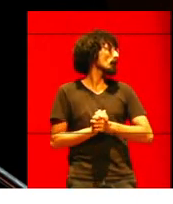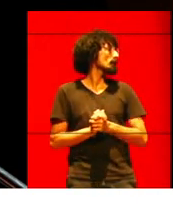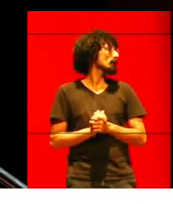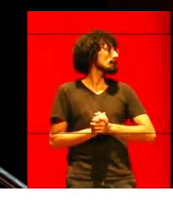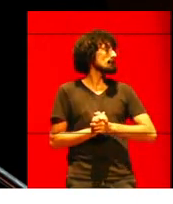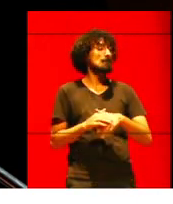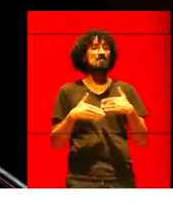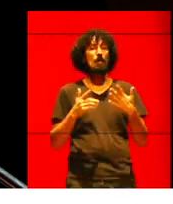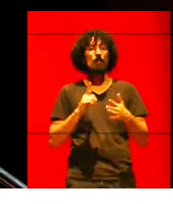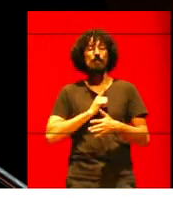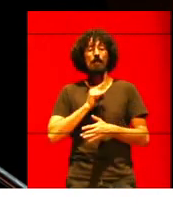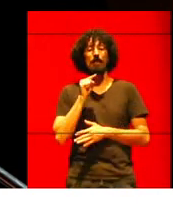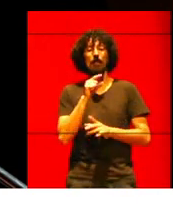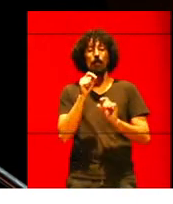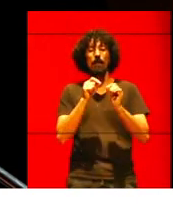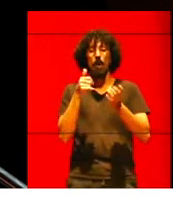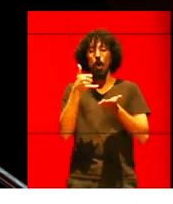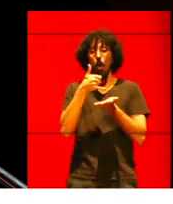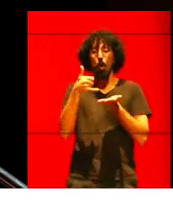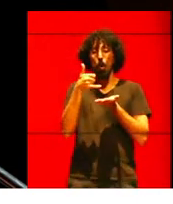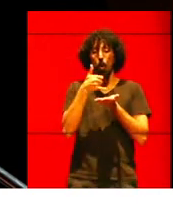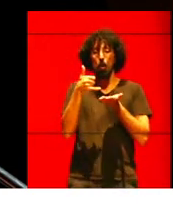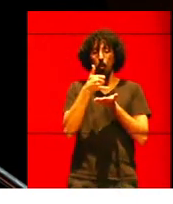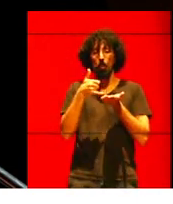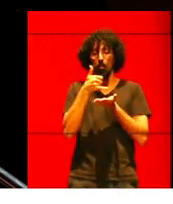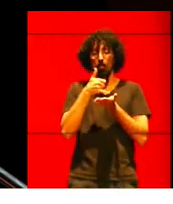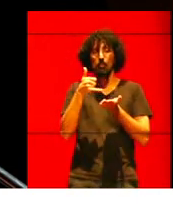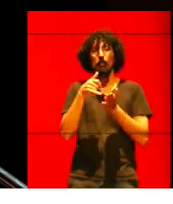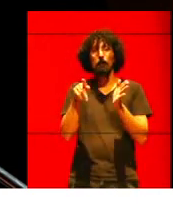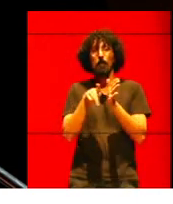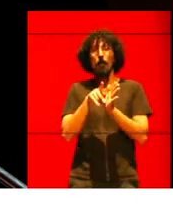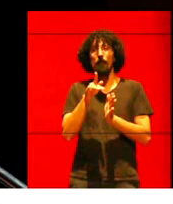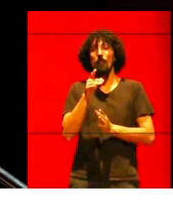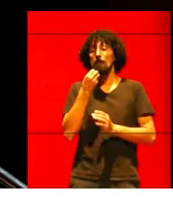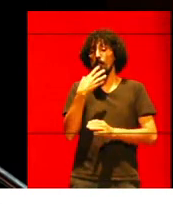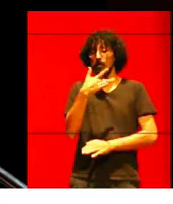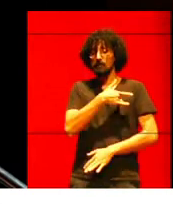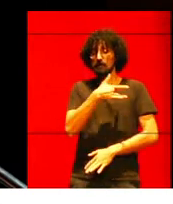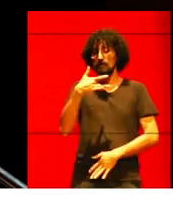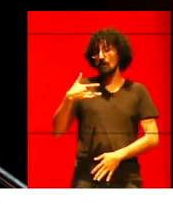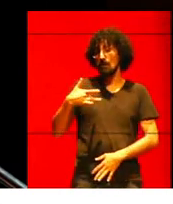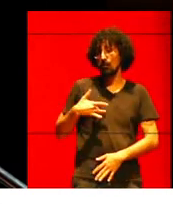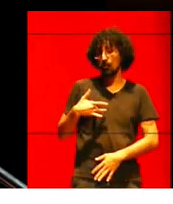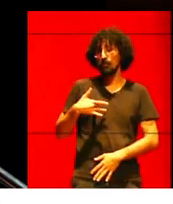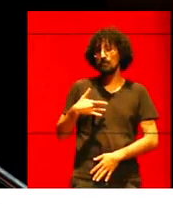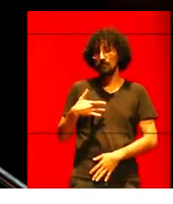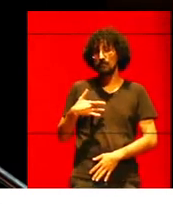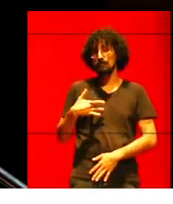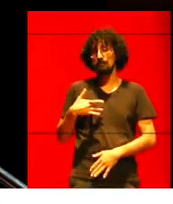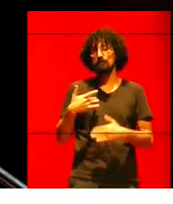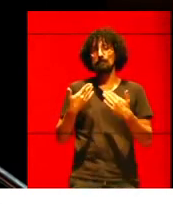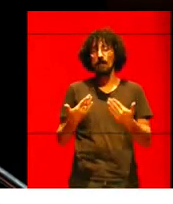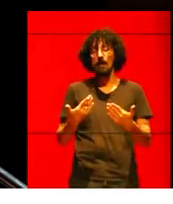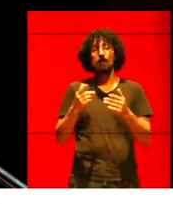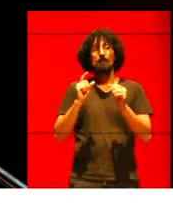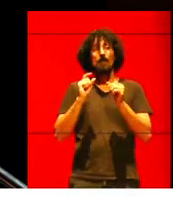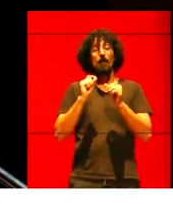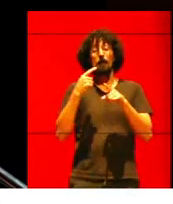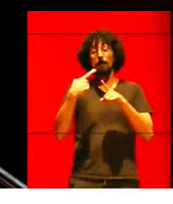Eu tenho ali os óleos, que são saudáveis em comparação a gorduras, por conta das duplas ligações,